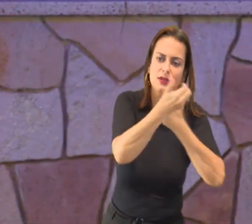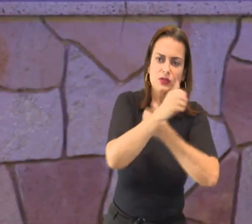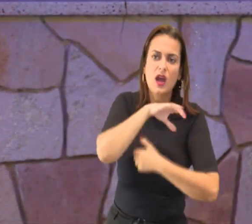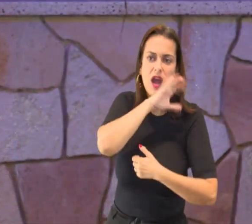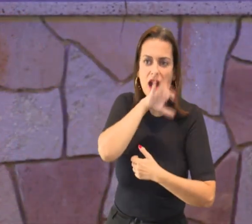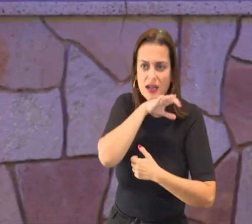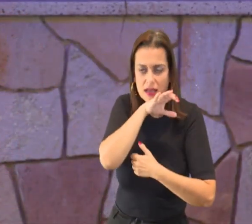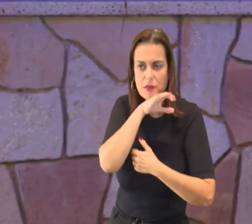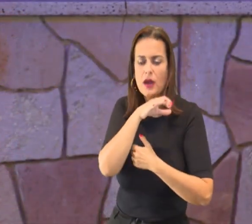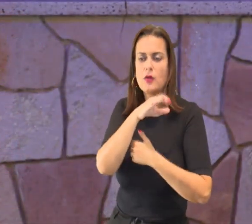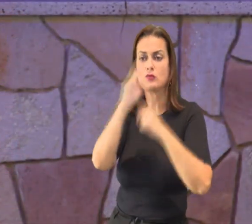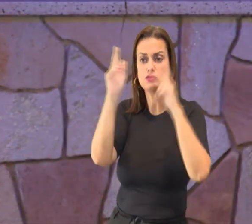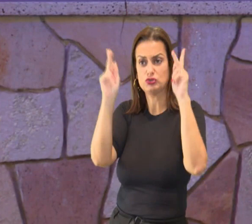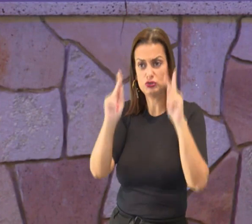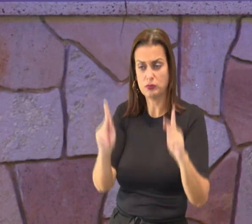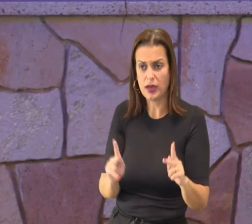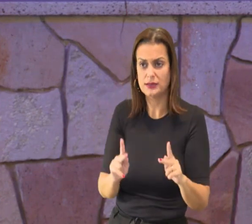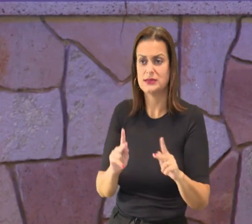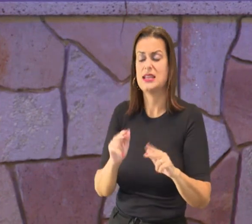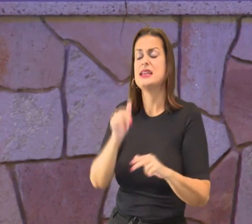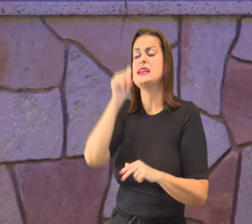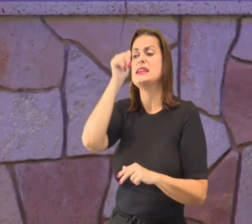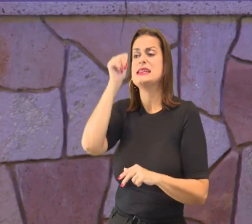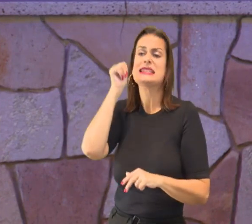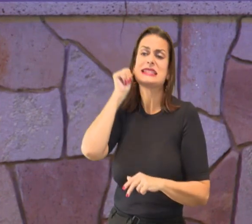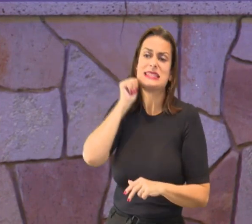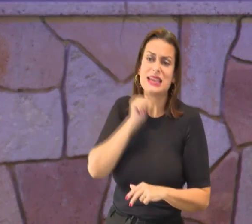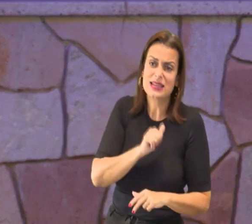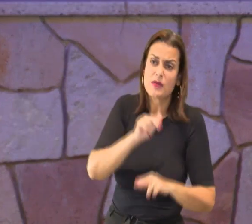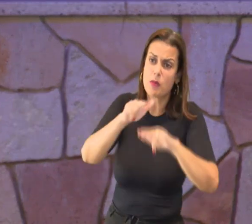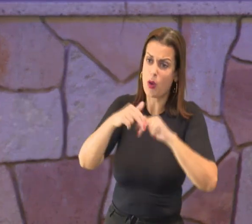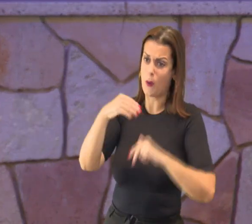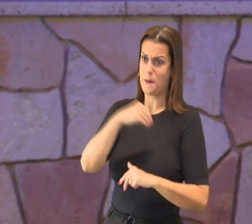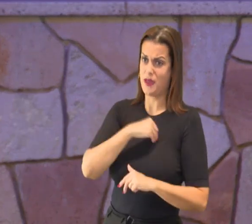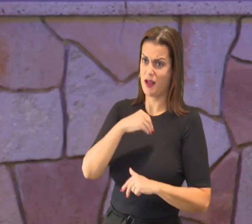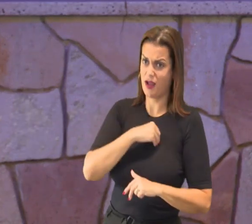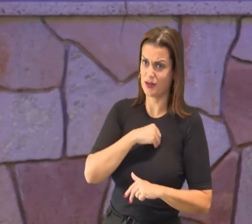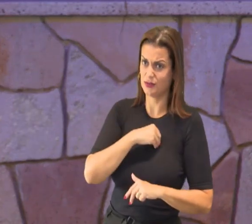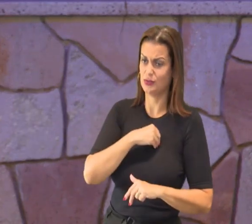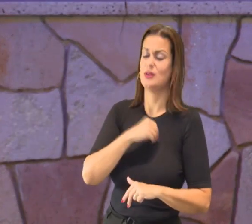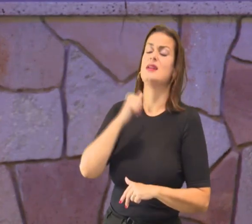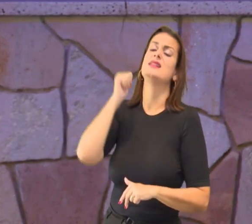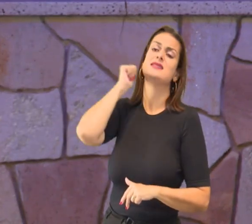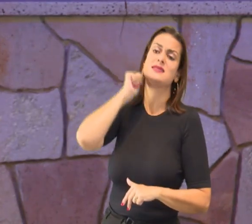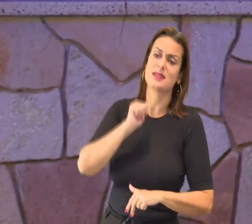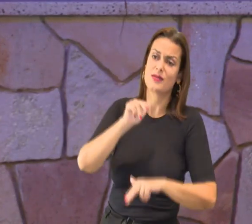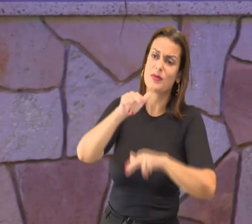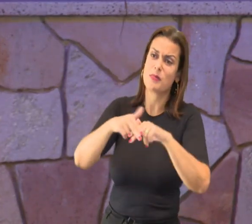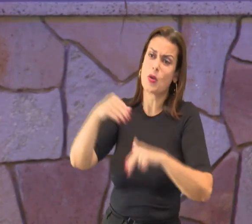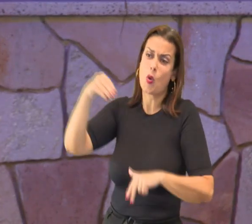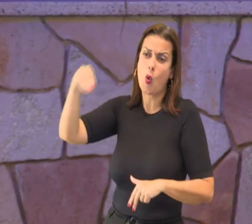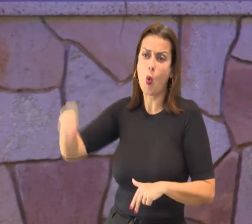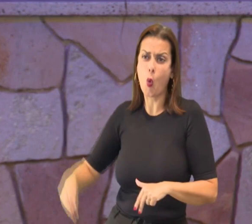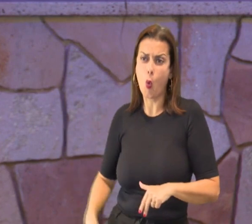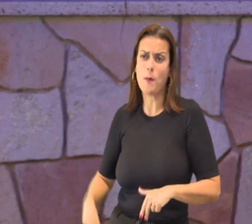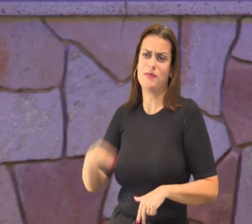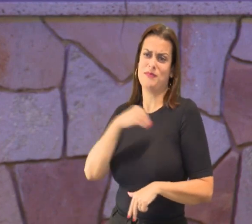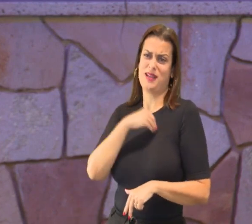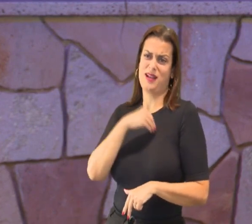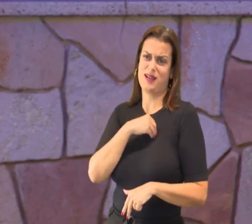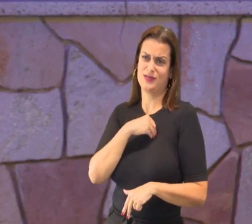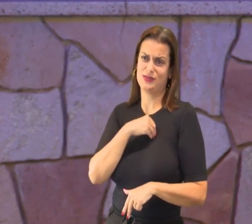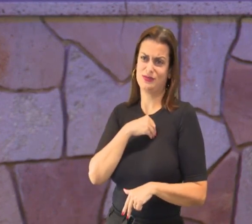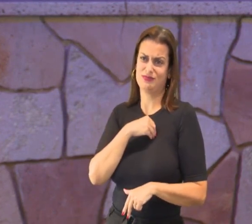sacrifício pacífico, sacrifício pelo pecado e sacrifício pela oferta da culpa. Como eu disse no início,